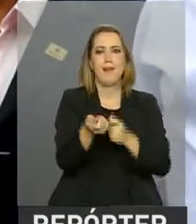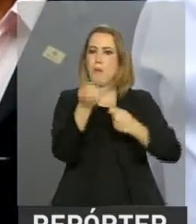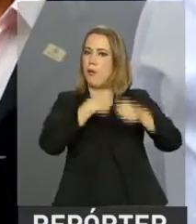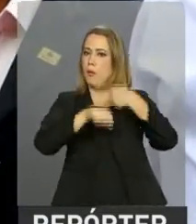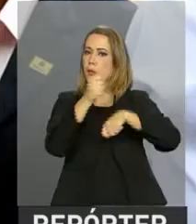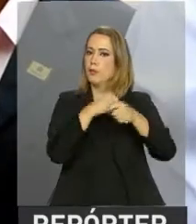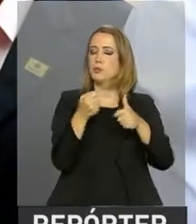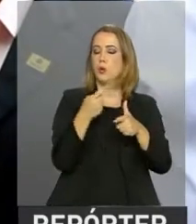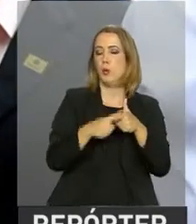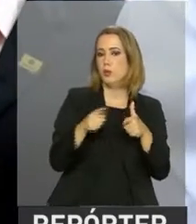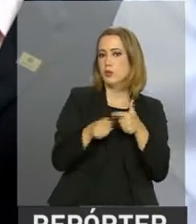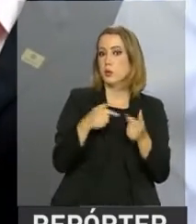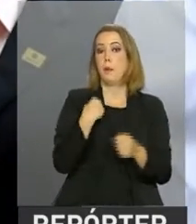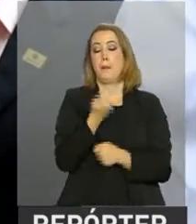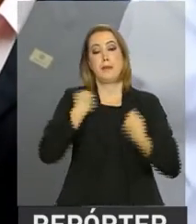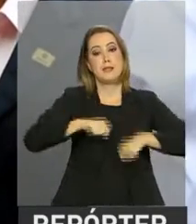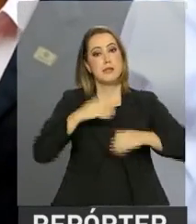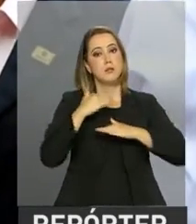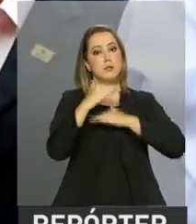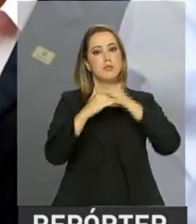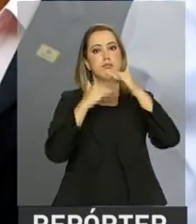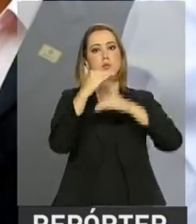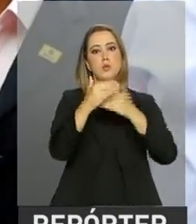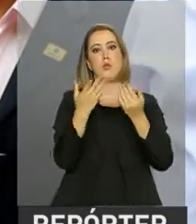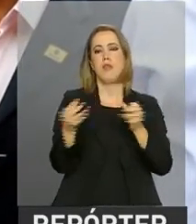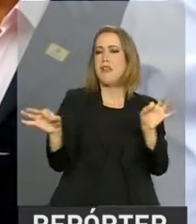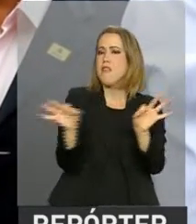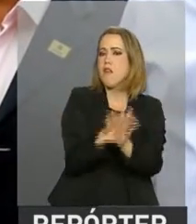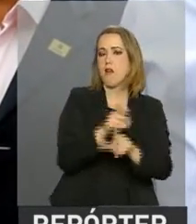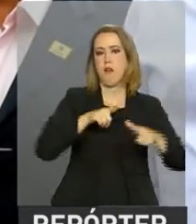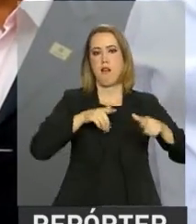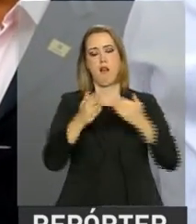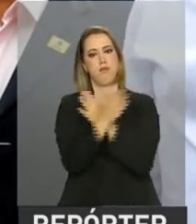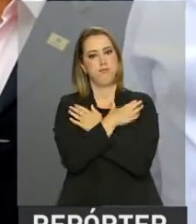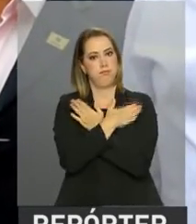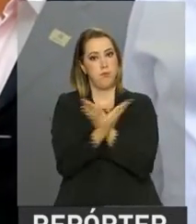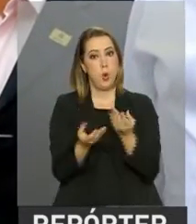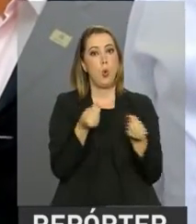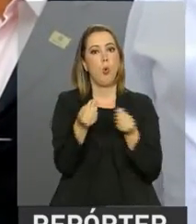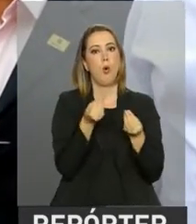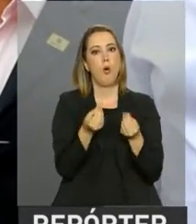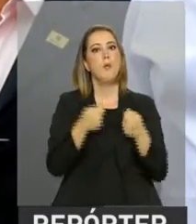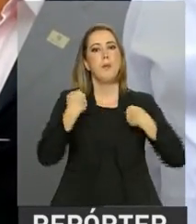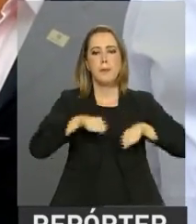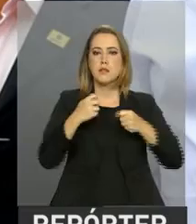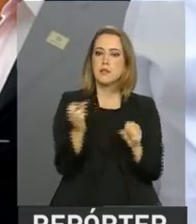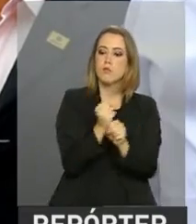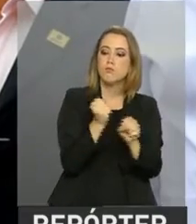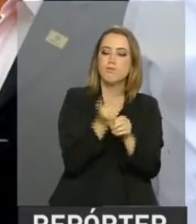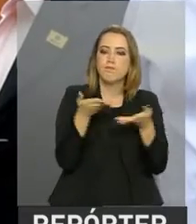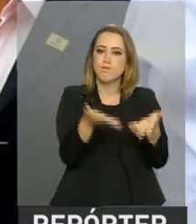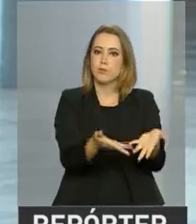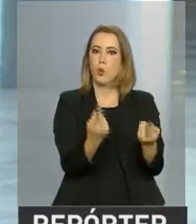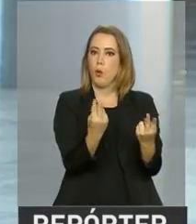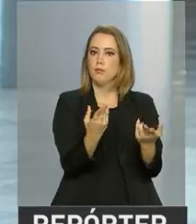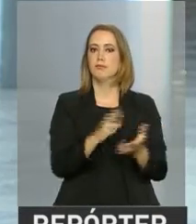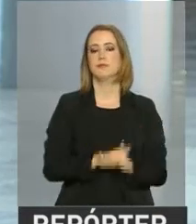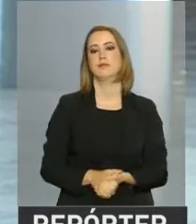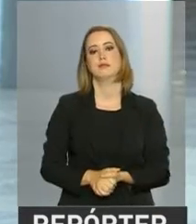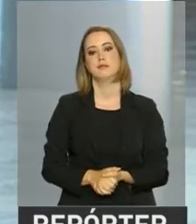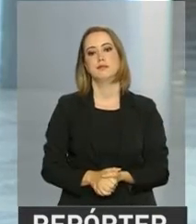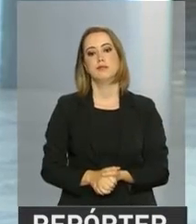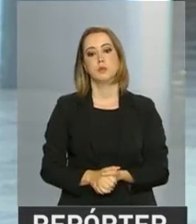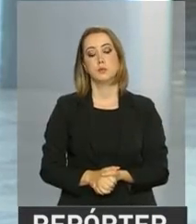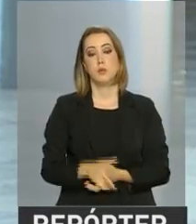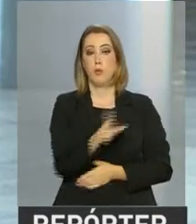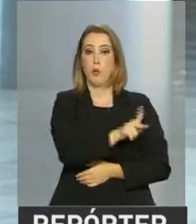crescimento. Crescimento com combate ao desemprego. E combate ao desemprego se dá com empreendimentos desta natureza. E